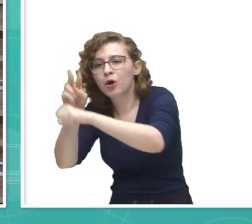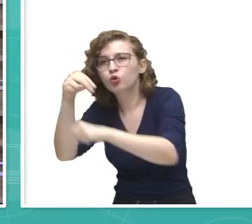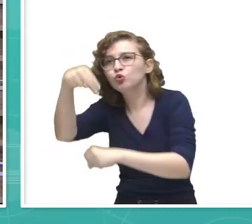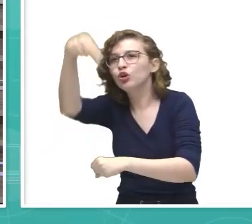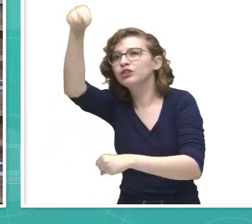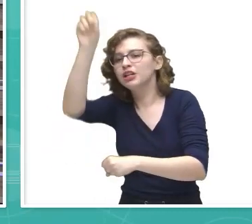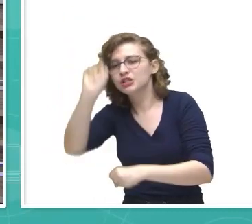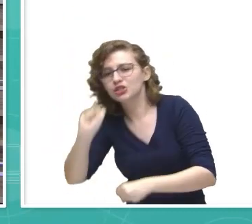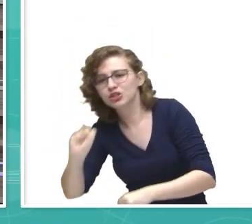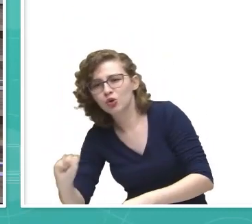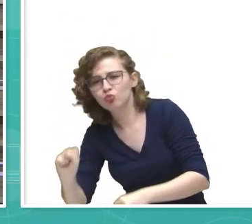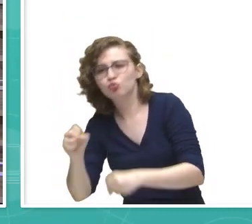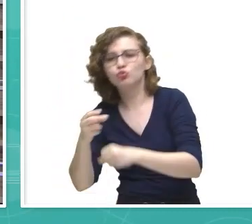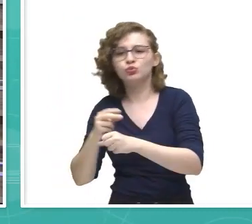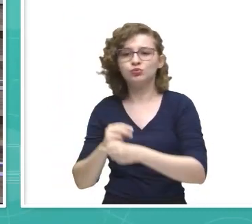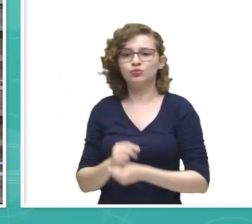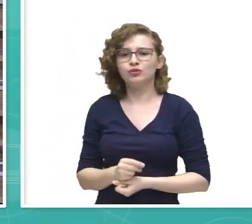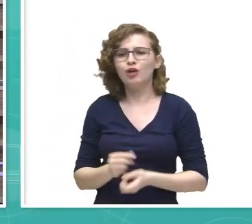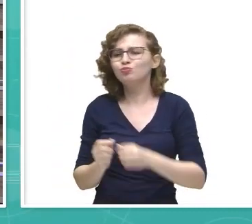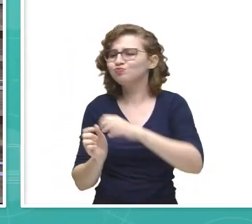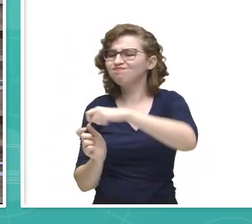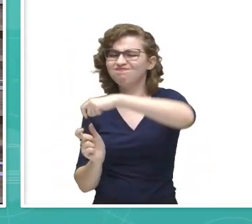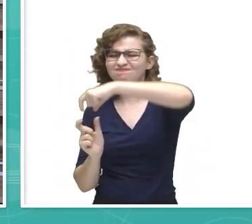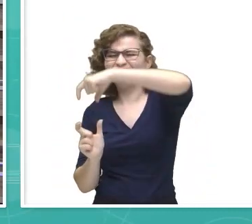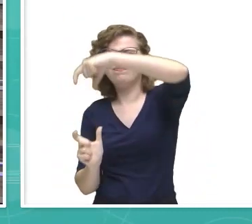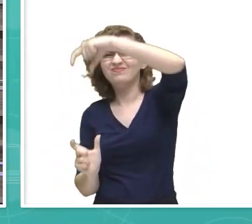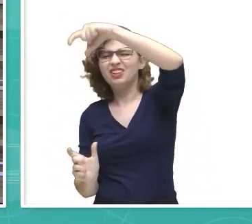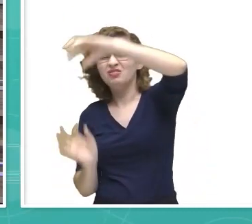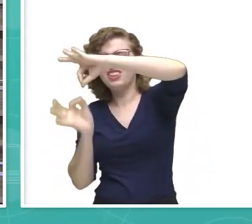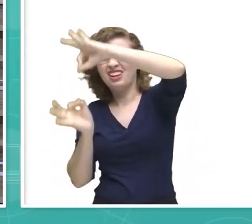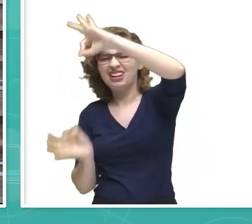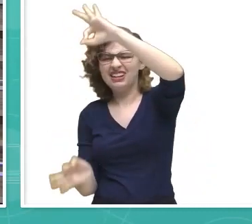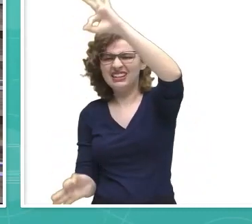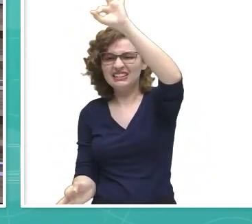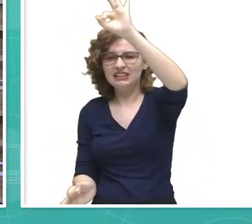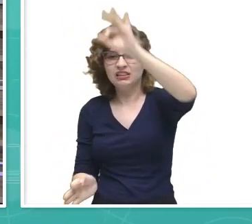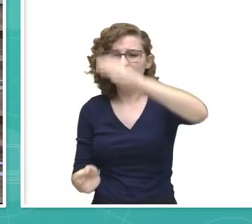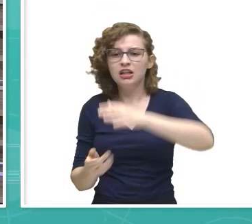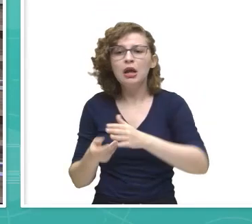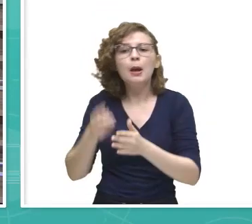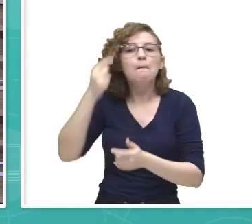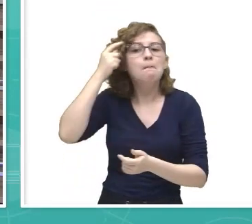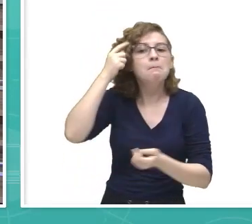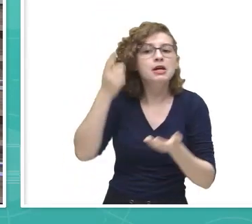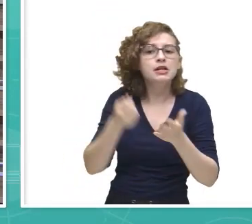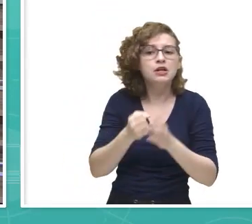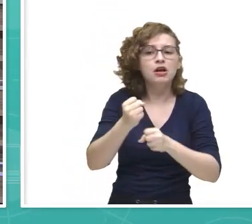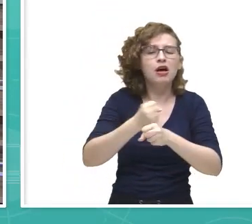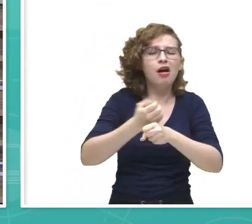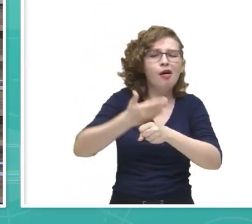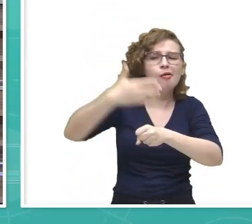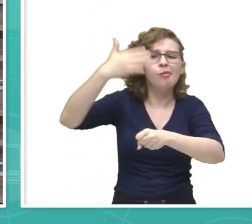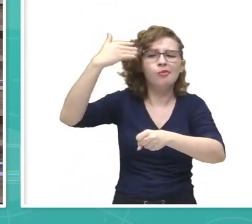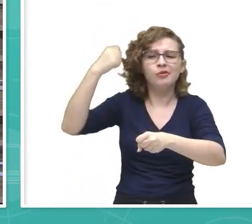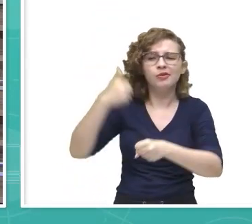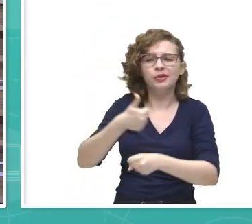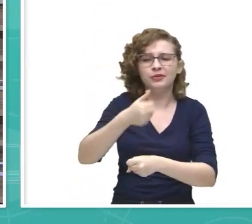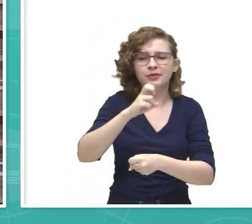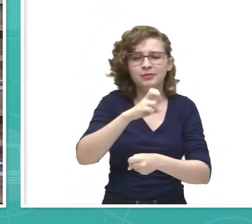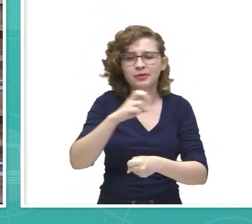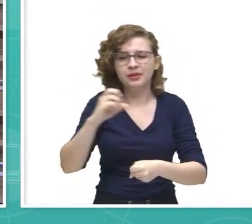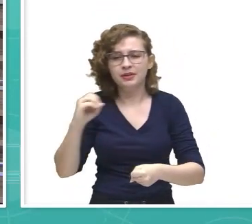grande. Vocês imaginam, então, naquela época, onde a tecnologia não era tão avançada como é hoje, onde